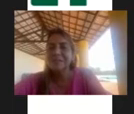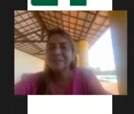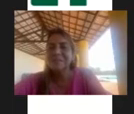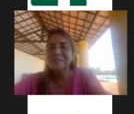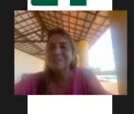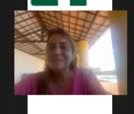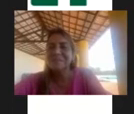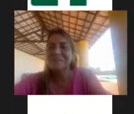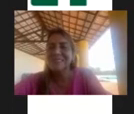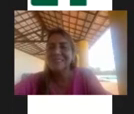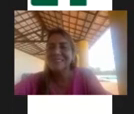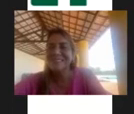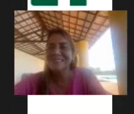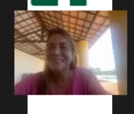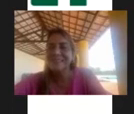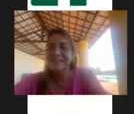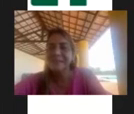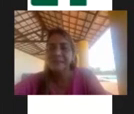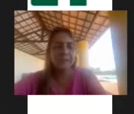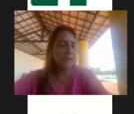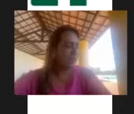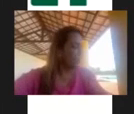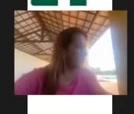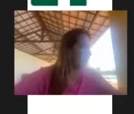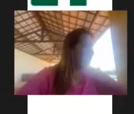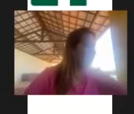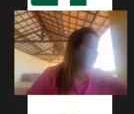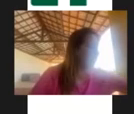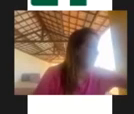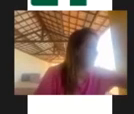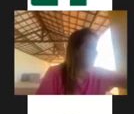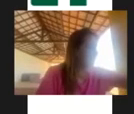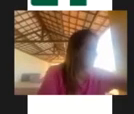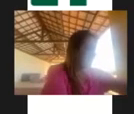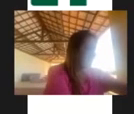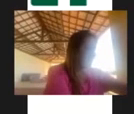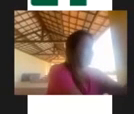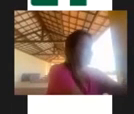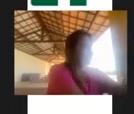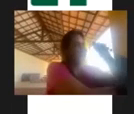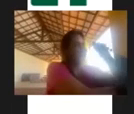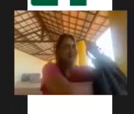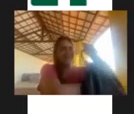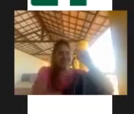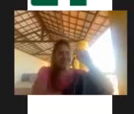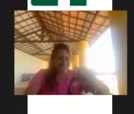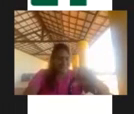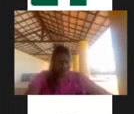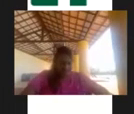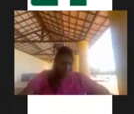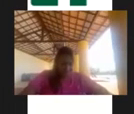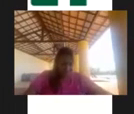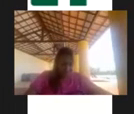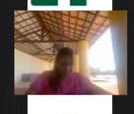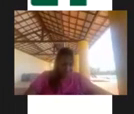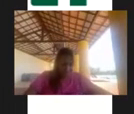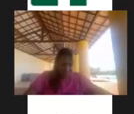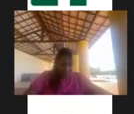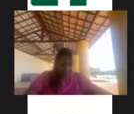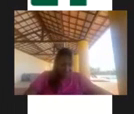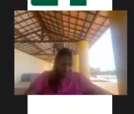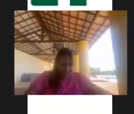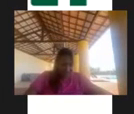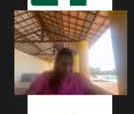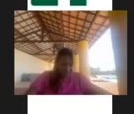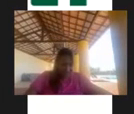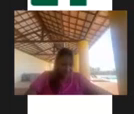Gê. Ana, dá uma olhadinha no seu WhatsApp para mim rapidinho, enquanto eu passo aqui. Ixi, meu Deus, será que eu trouxe o celular ainda? Eu acho que eu deixei o celular no carro,